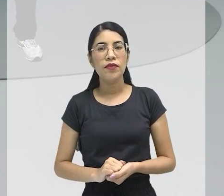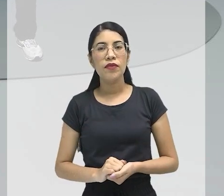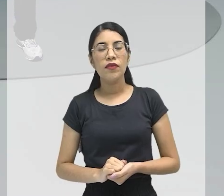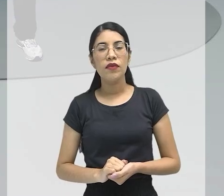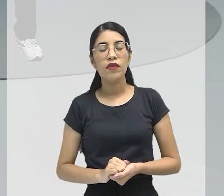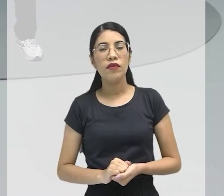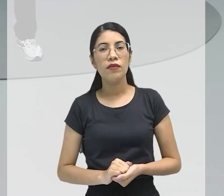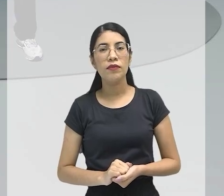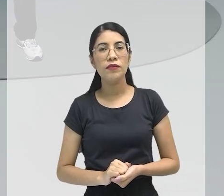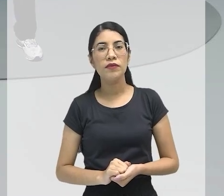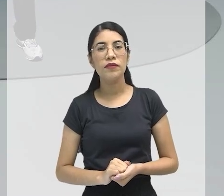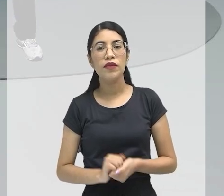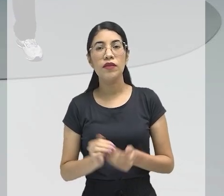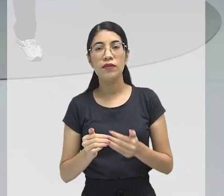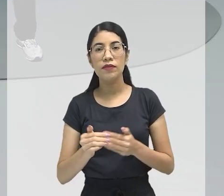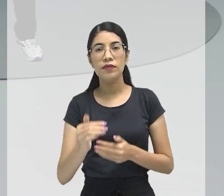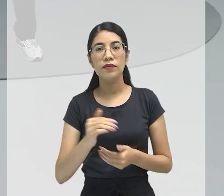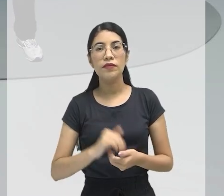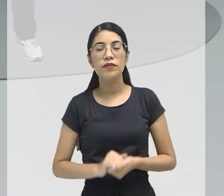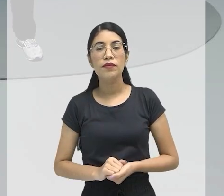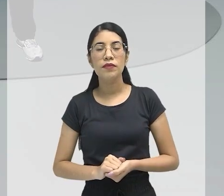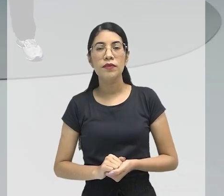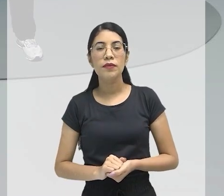bom? Então, prosseguindo, vamos lá.